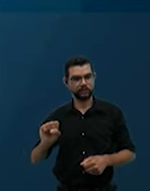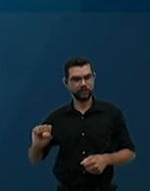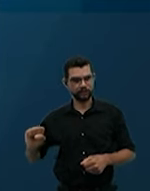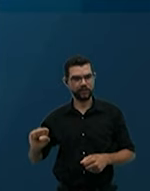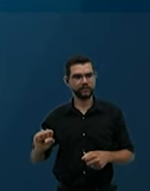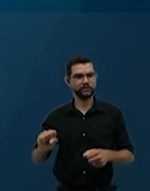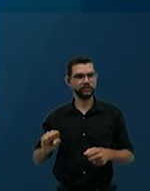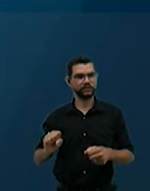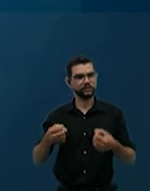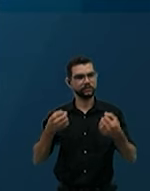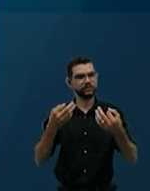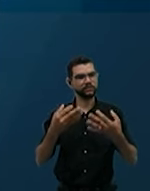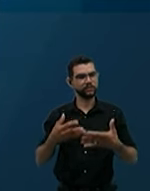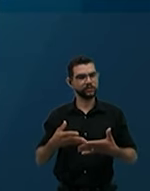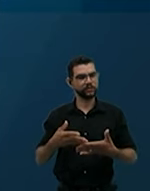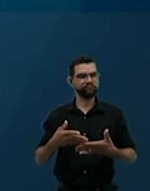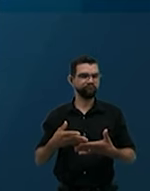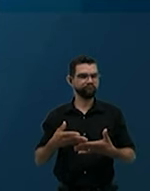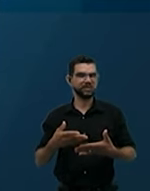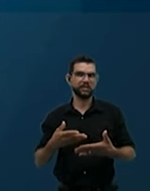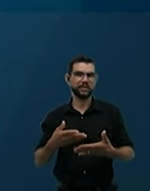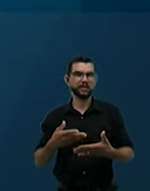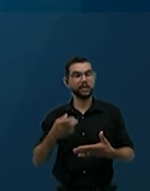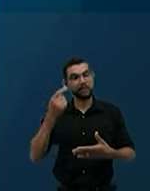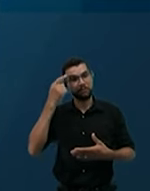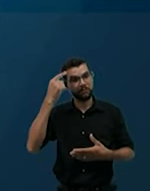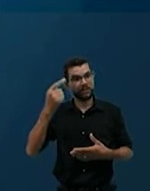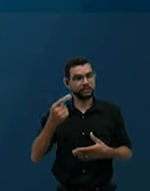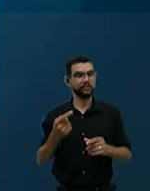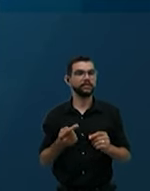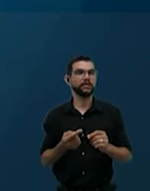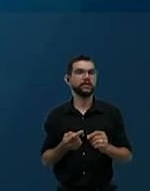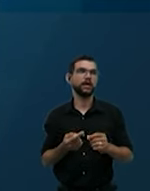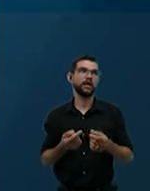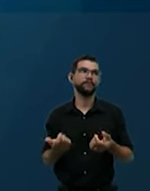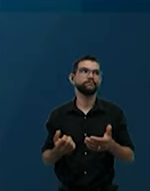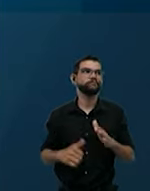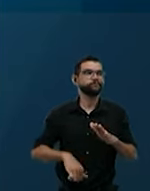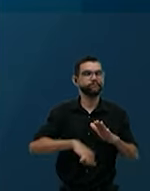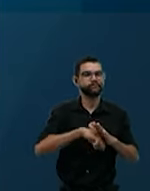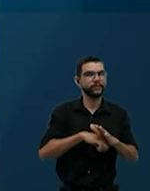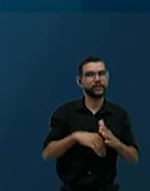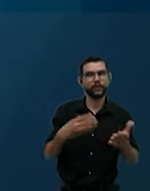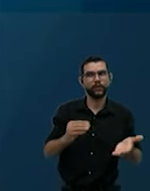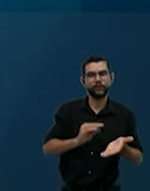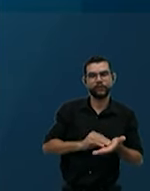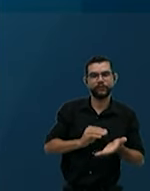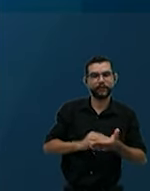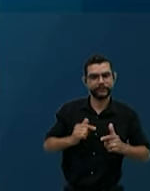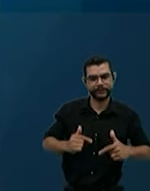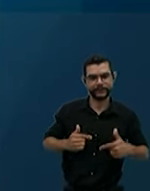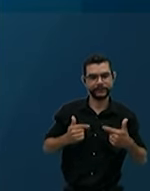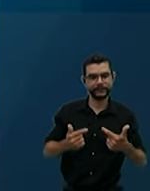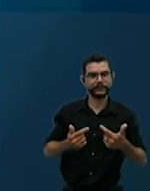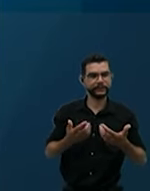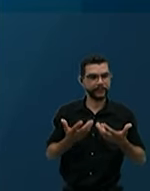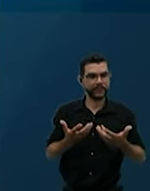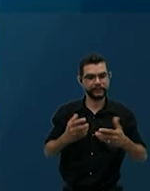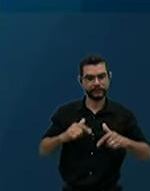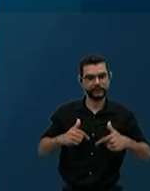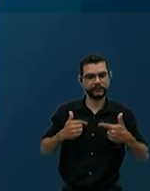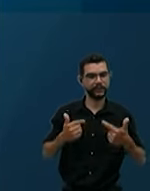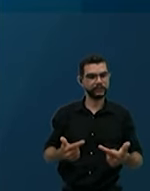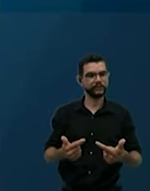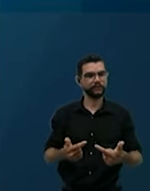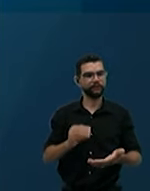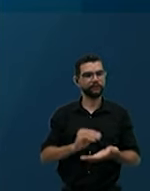que houve violação por parte da instância inferior no que diz respeito à falta de interesse de agir, que não houve a análise e que houve, portanto,